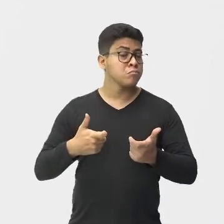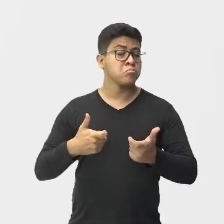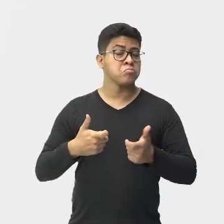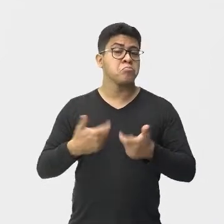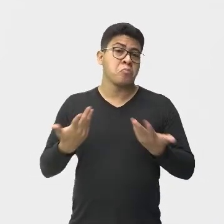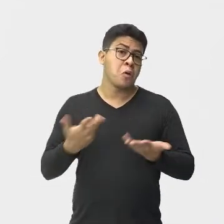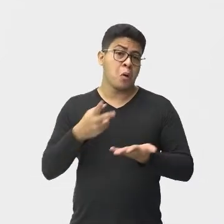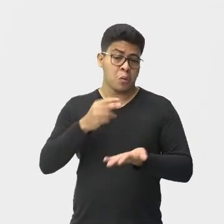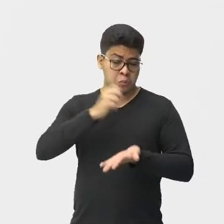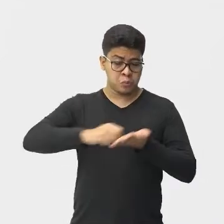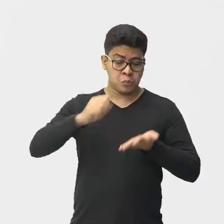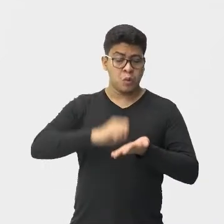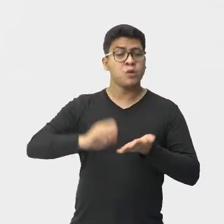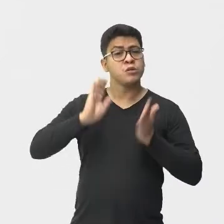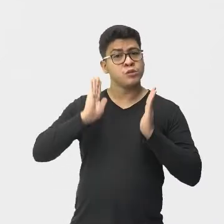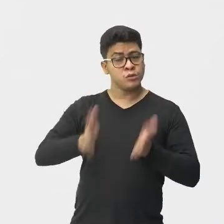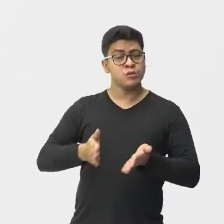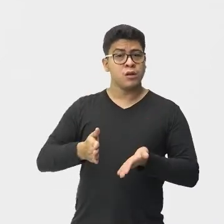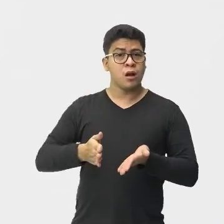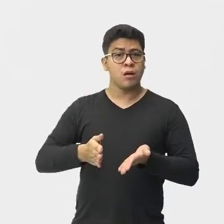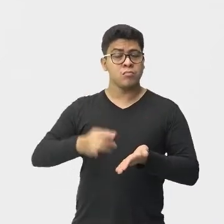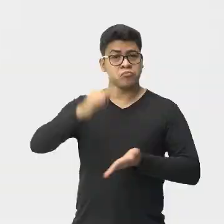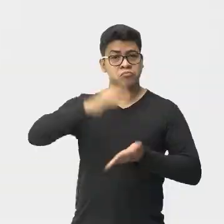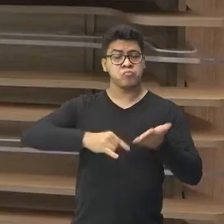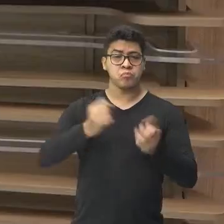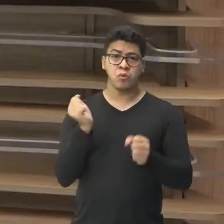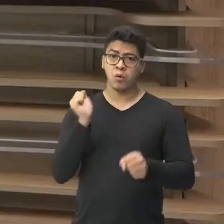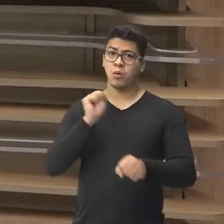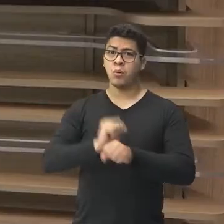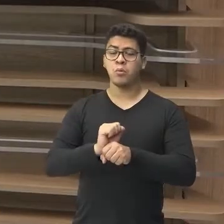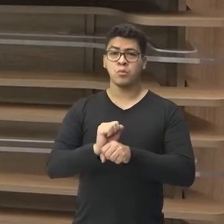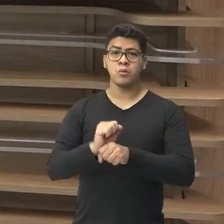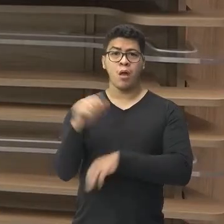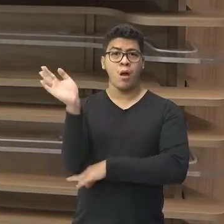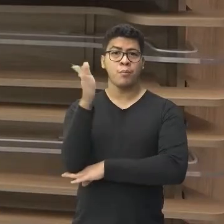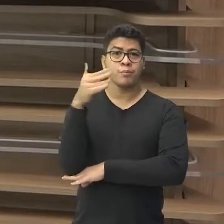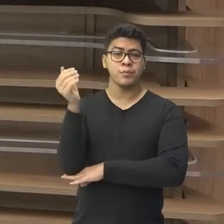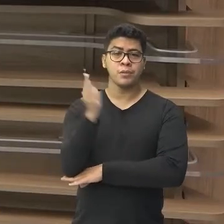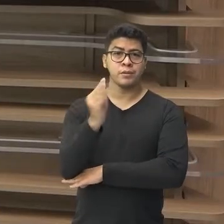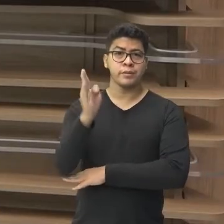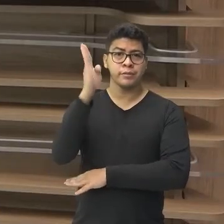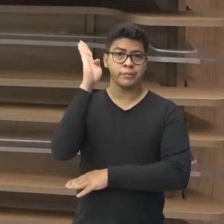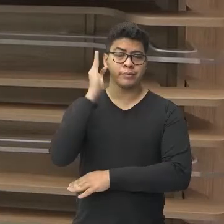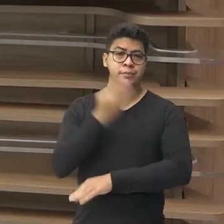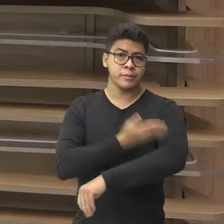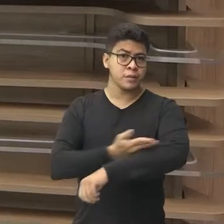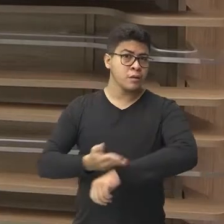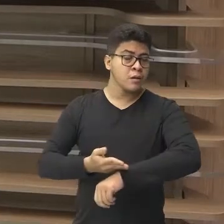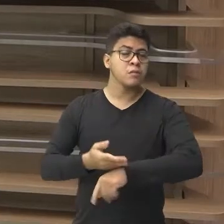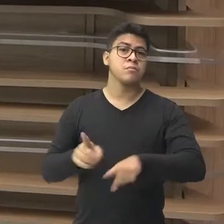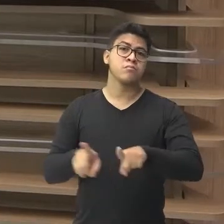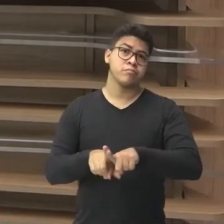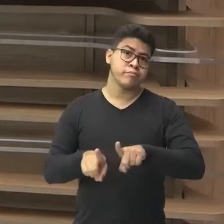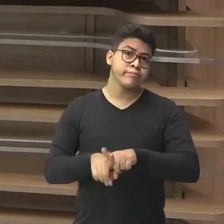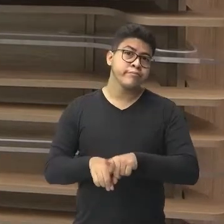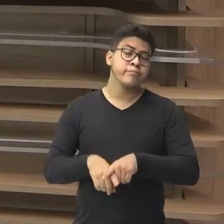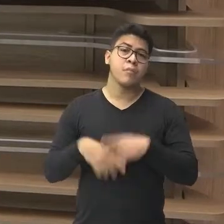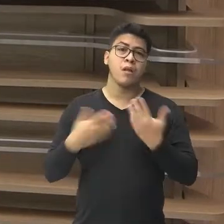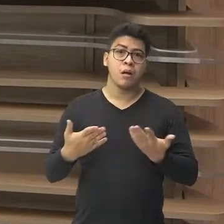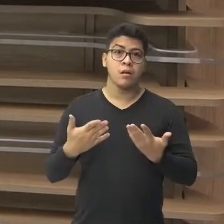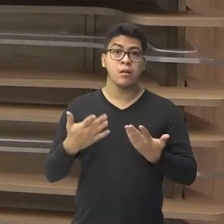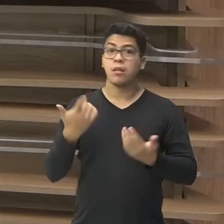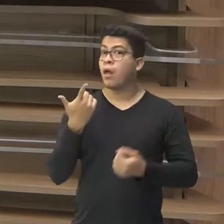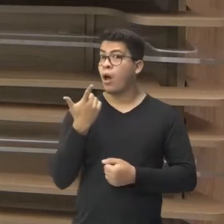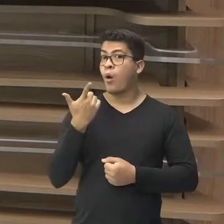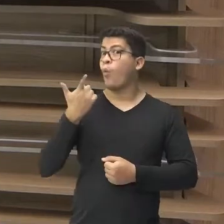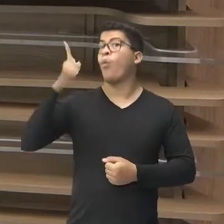alemães aqui em 8 de maio. E a gente vai ver o final dessa história, como a guerra chega ao fim de fato, na nossa